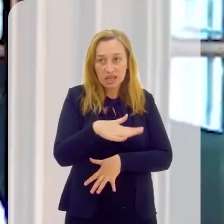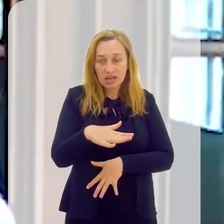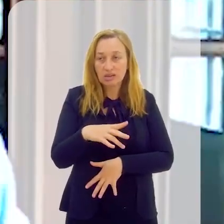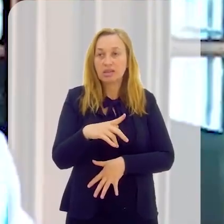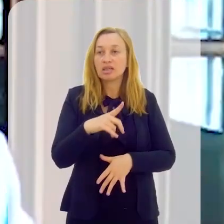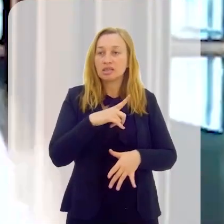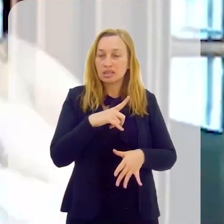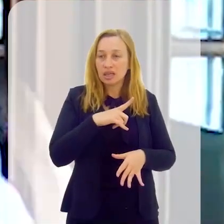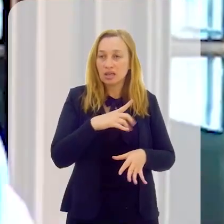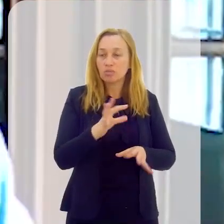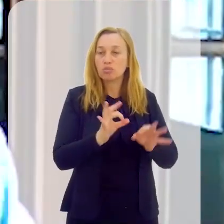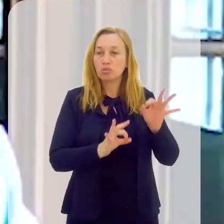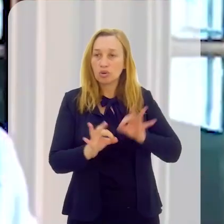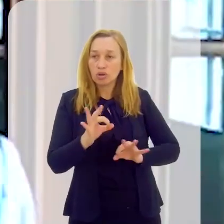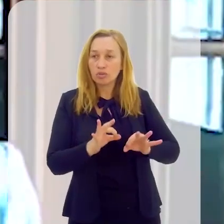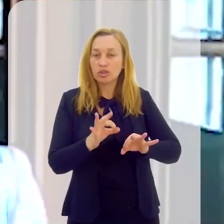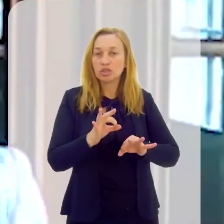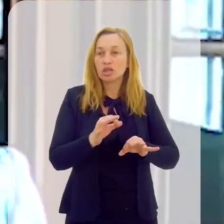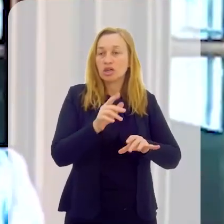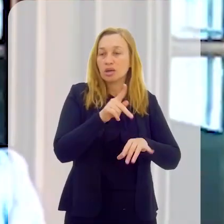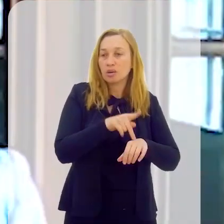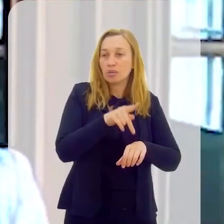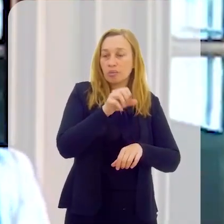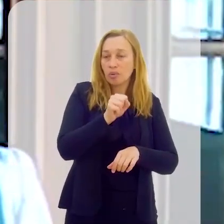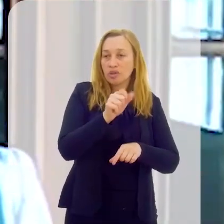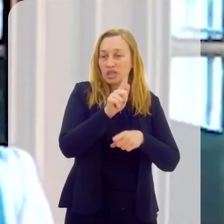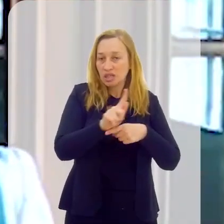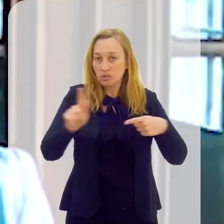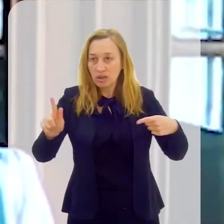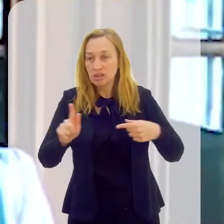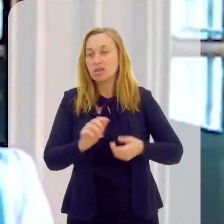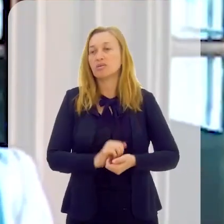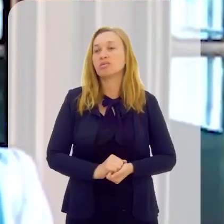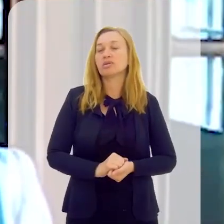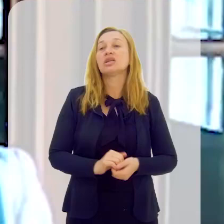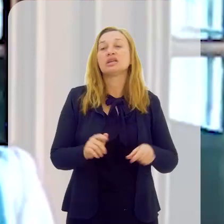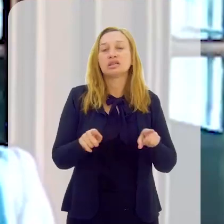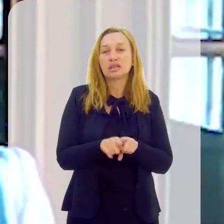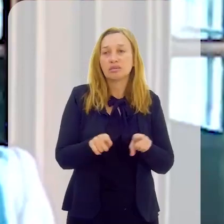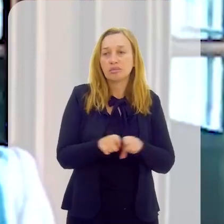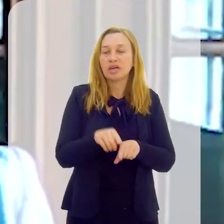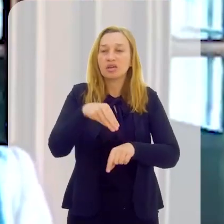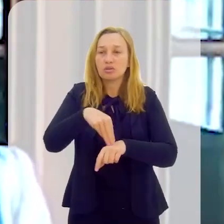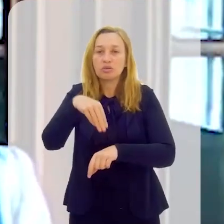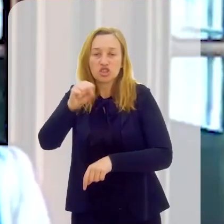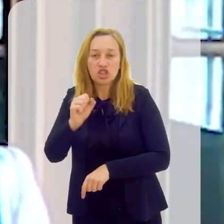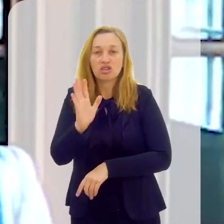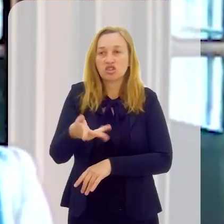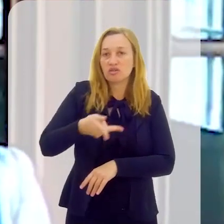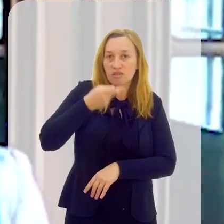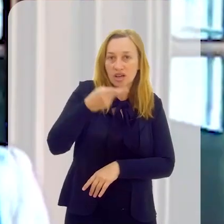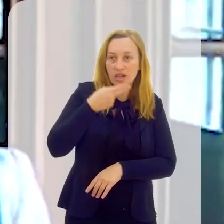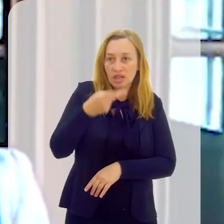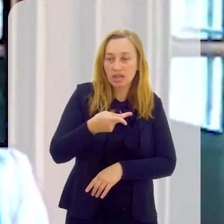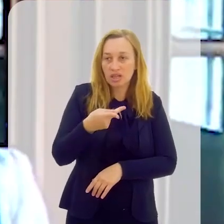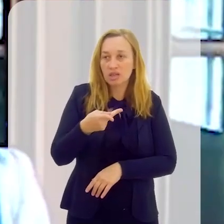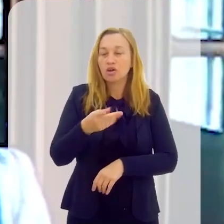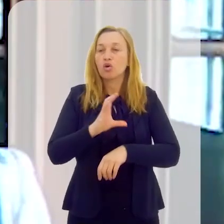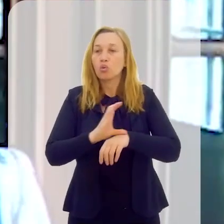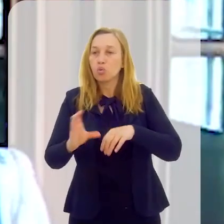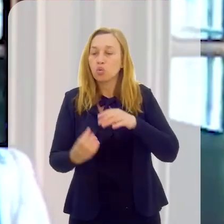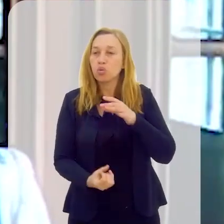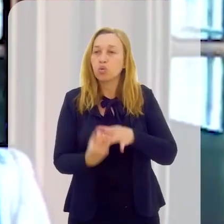essas áreas, nós temos algum programa de pós-graduação, lato sensu, e no mestrado, conforme eu falei,